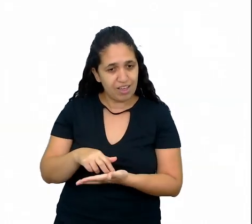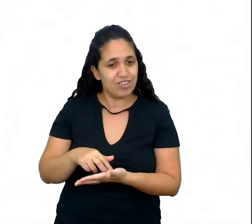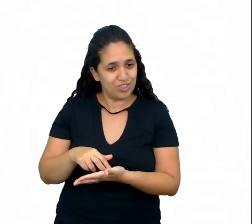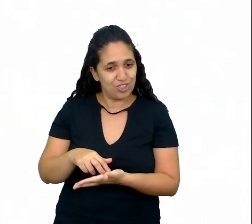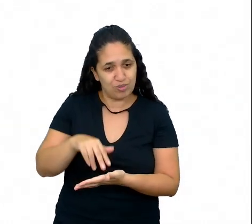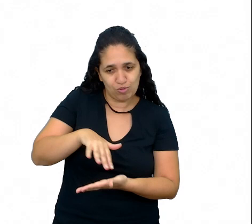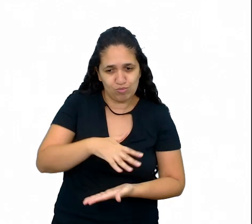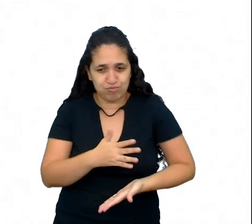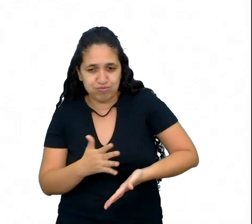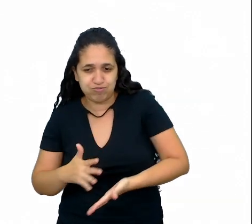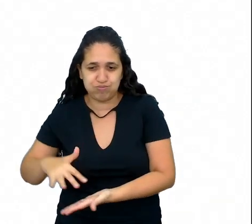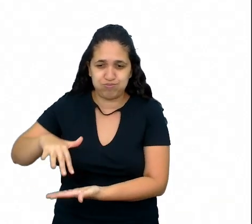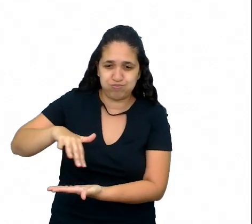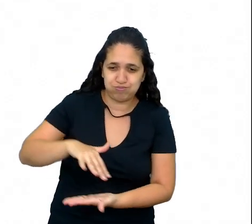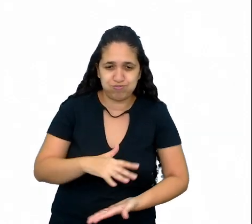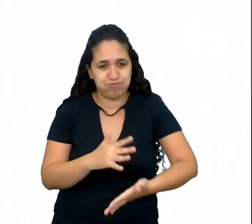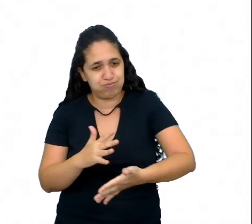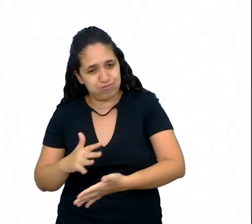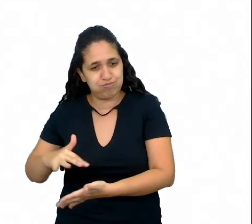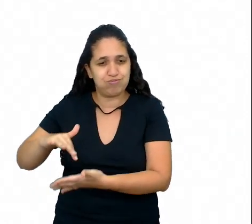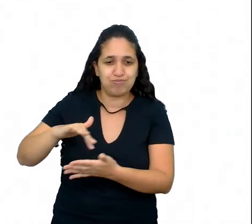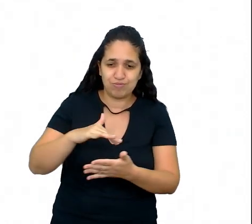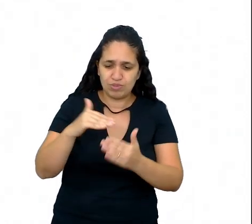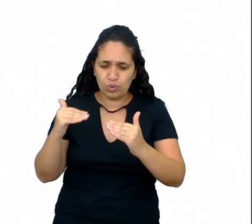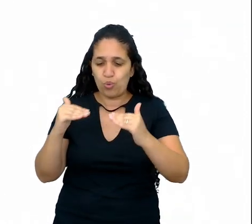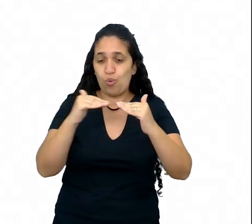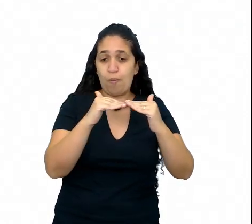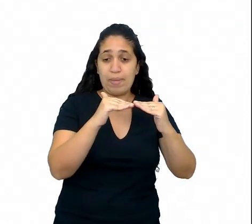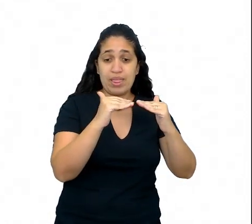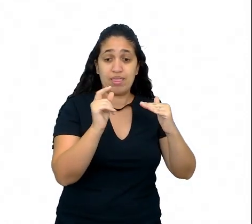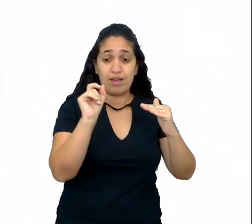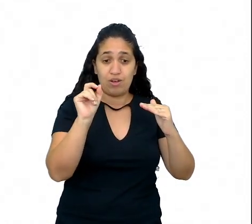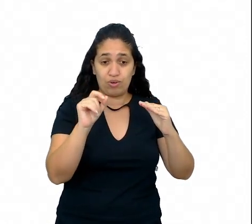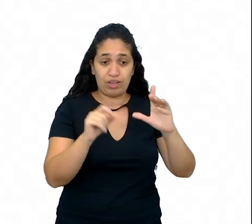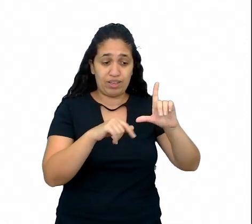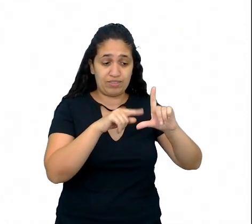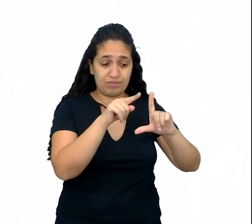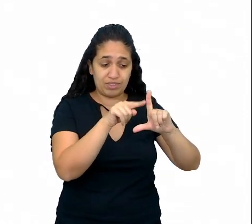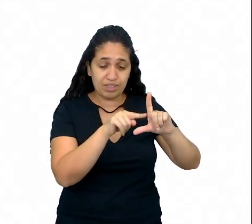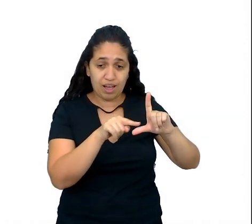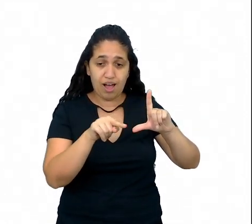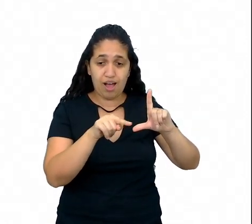do skate está muito associado, né, a ângulos. E aí a gente